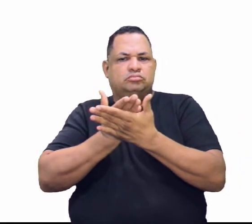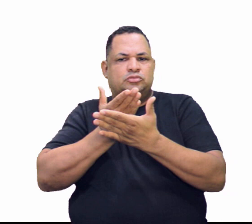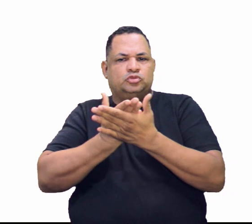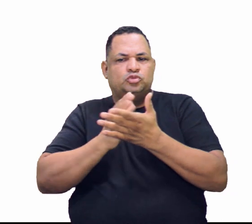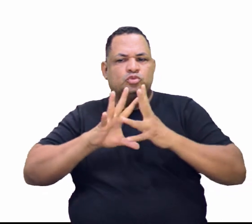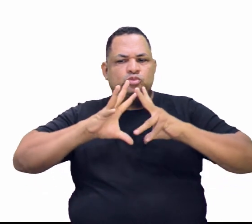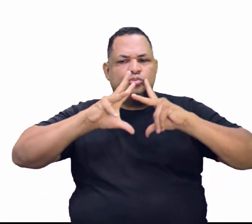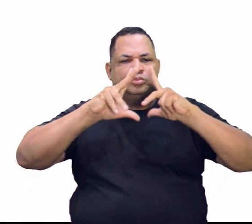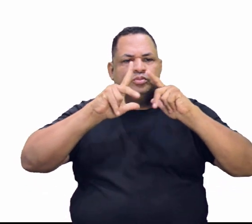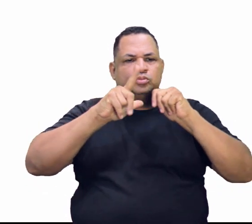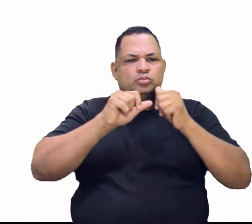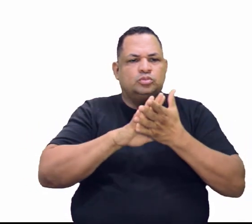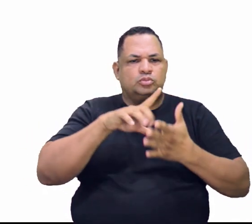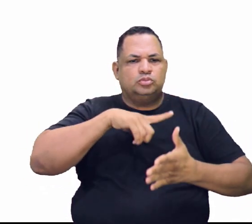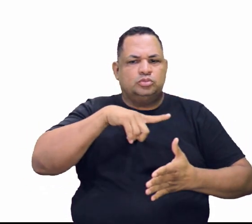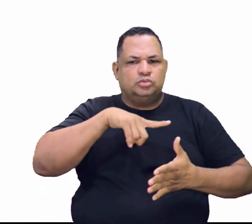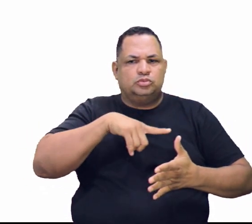riquezas minerais,